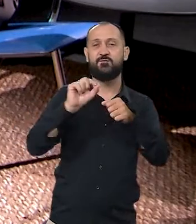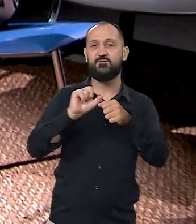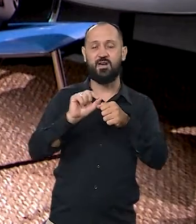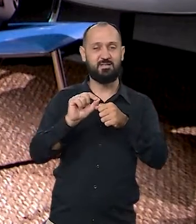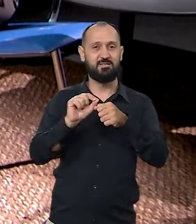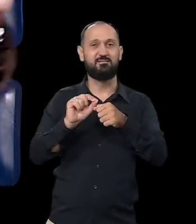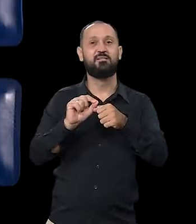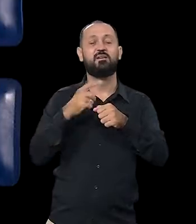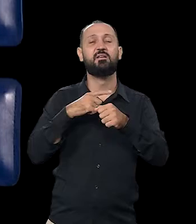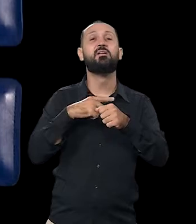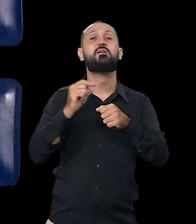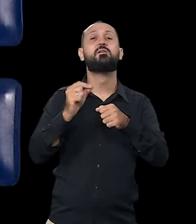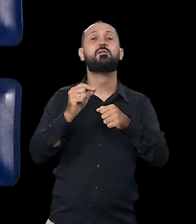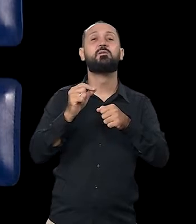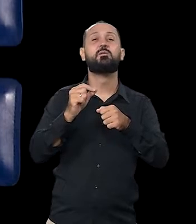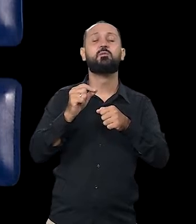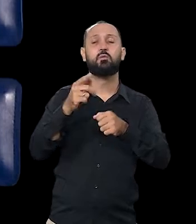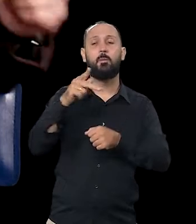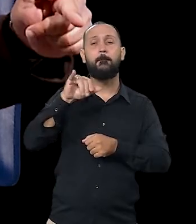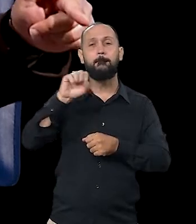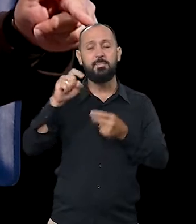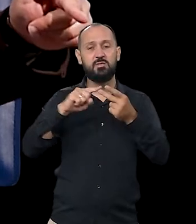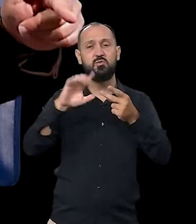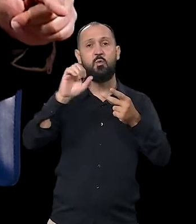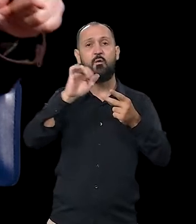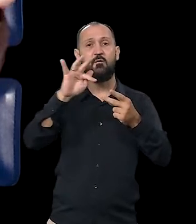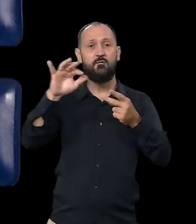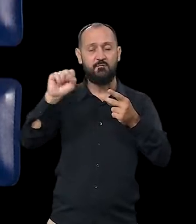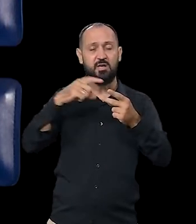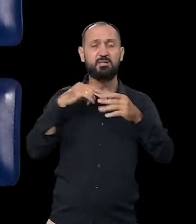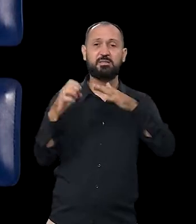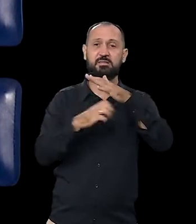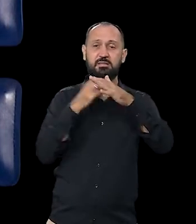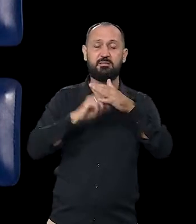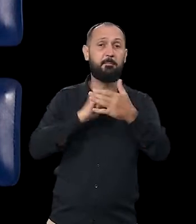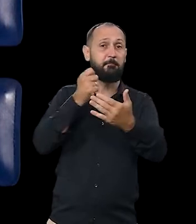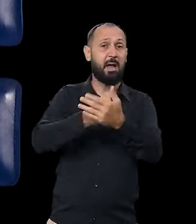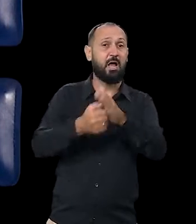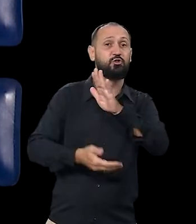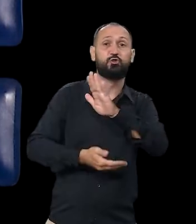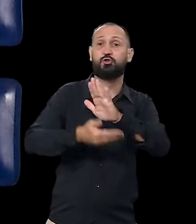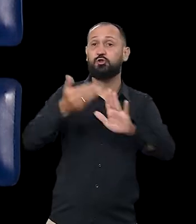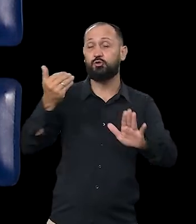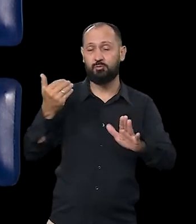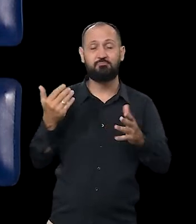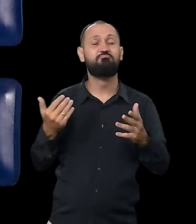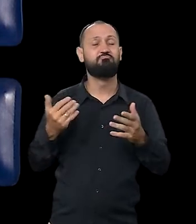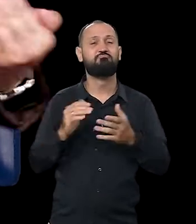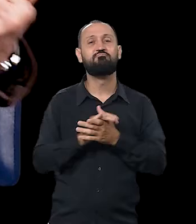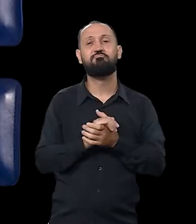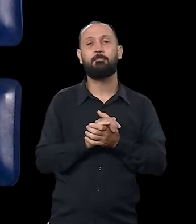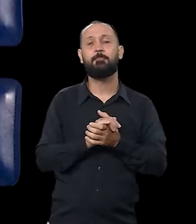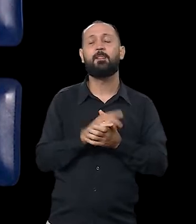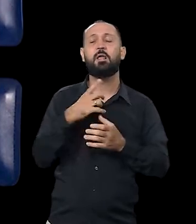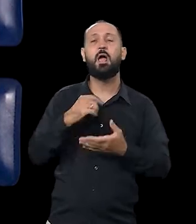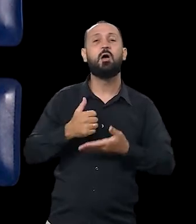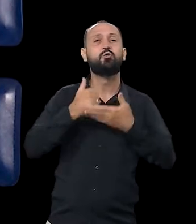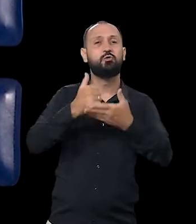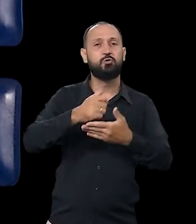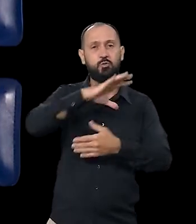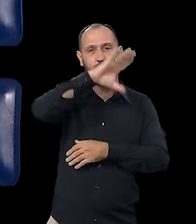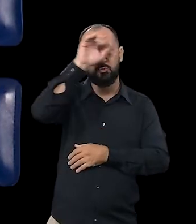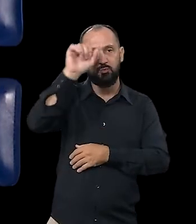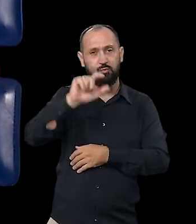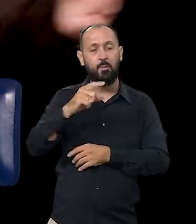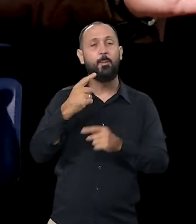nós realizamos, como, por exemplo, a isenção do PIS/COFINS das empresas de saneamento, né? E também ajudou muito o